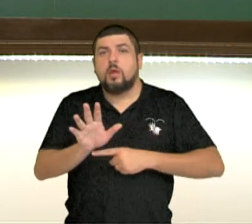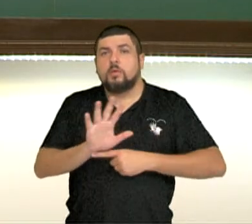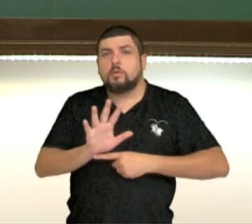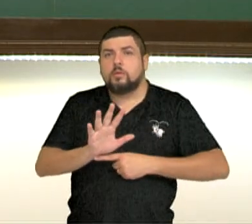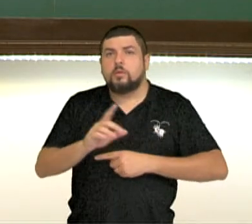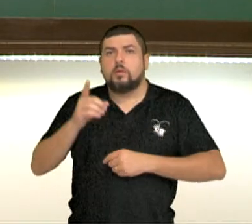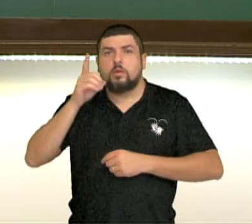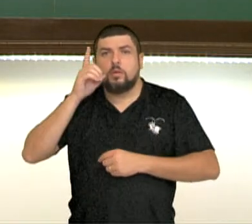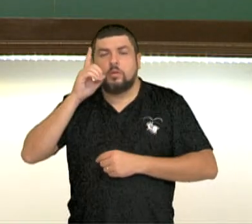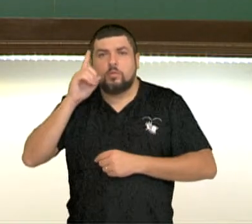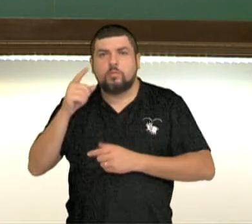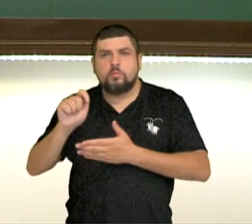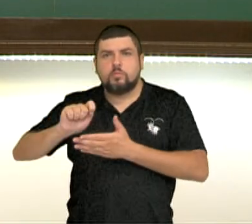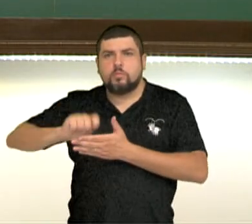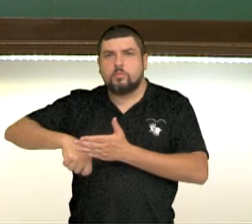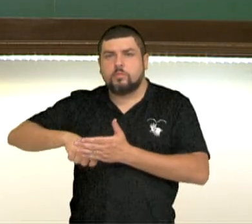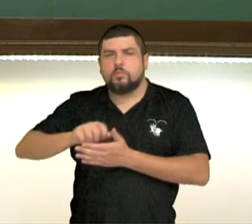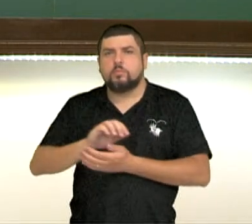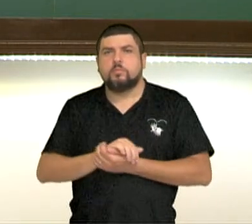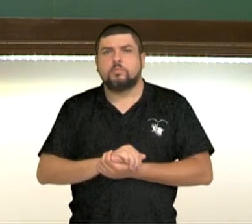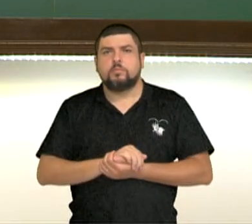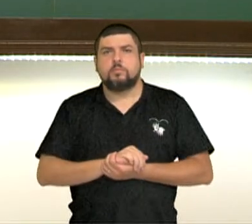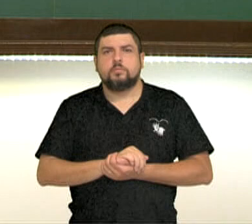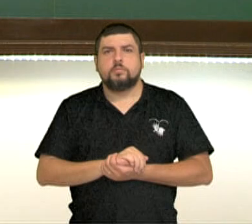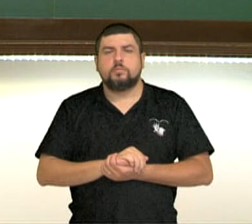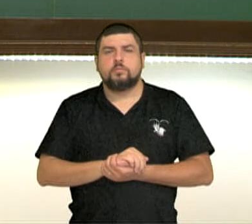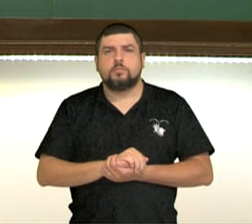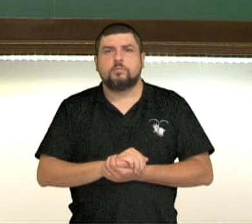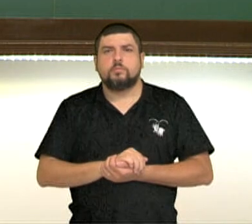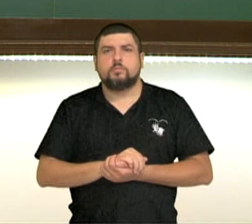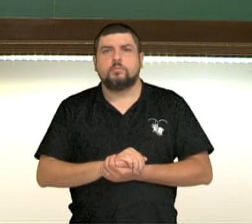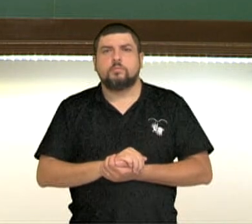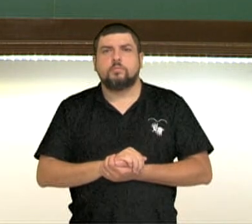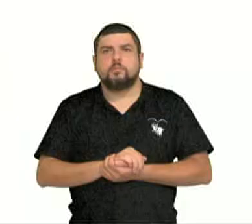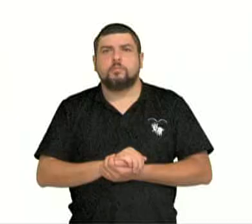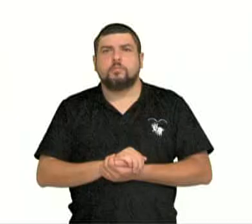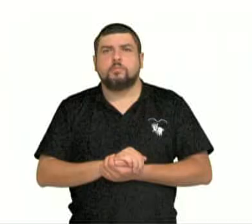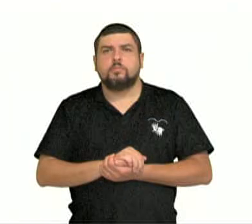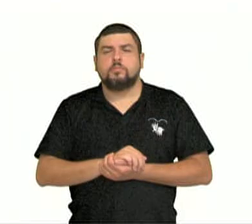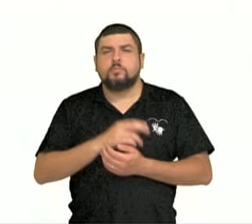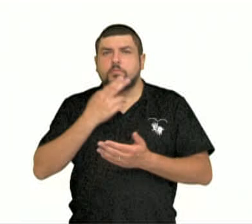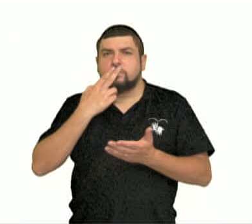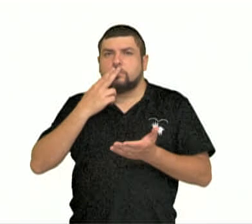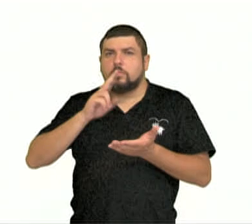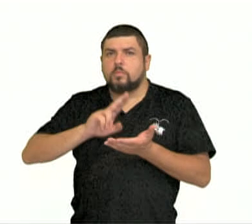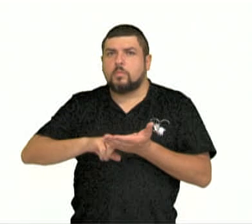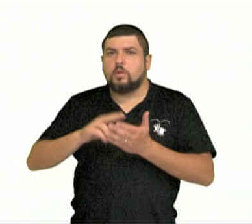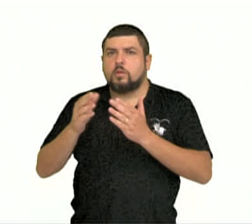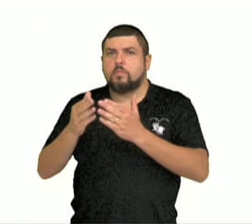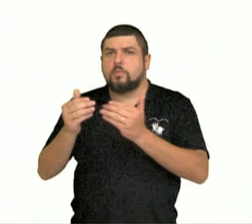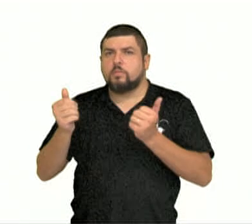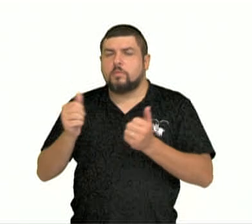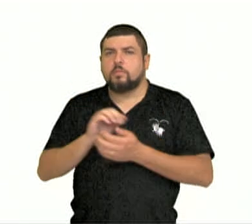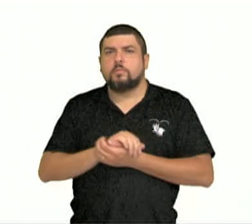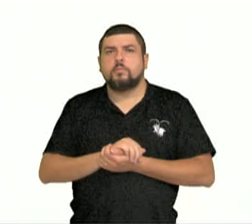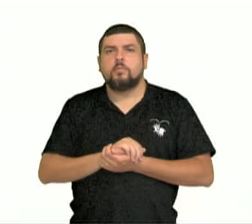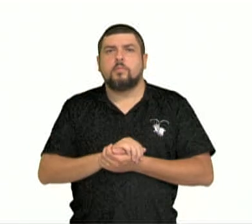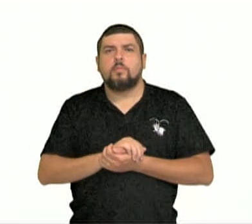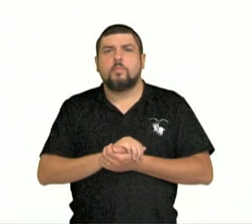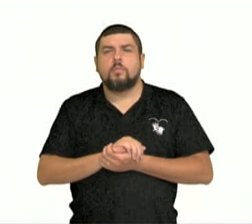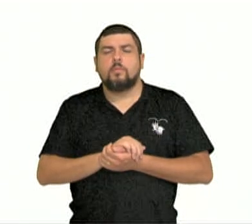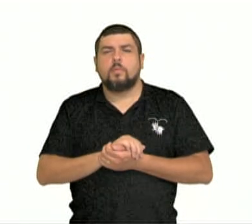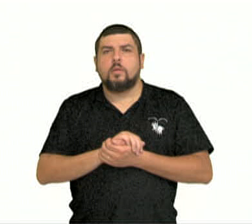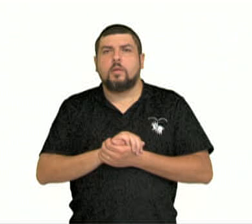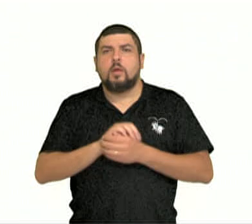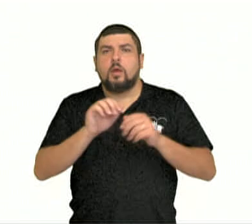Ficou? Ficou. Então, agora, carta de reivindicação. Assembleia Geral da Universidade